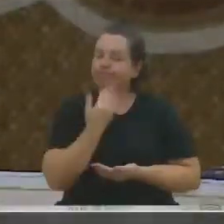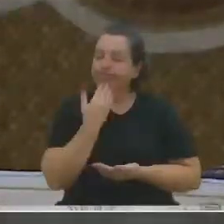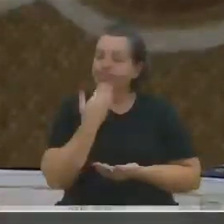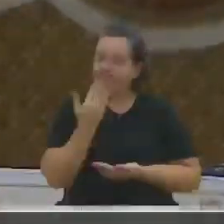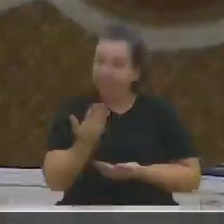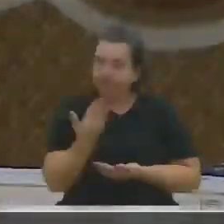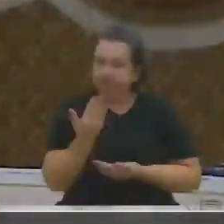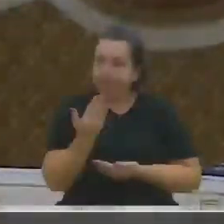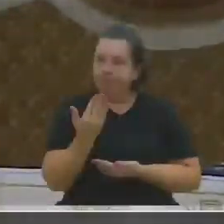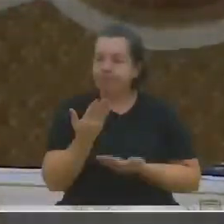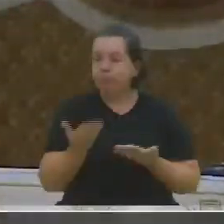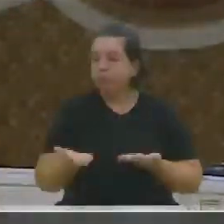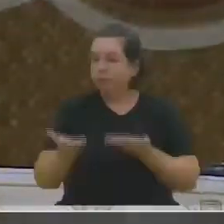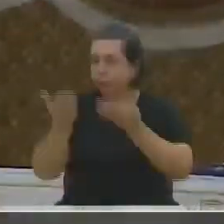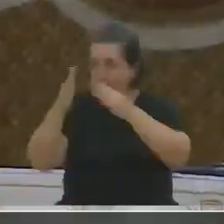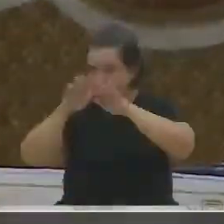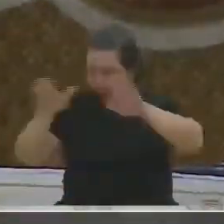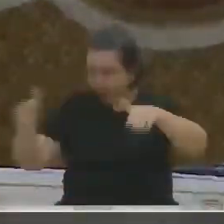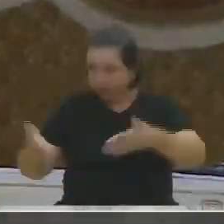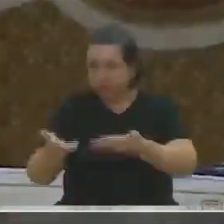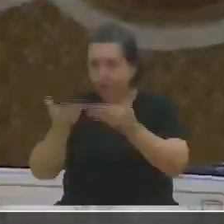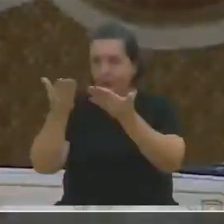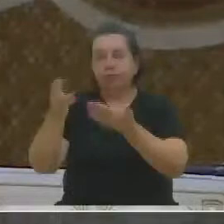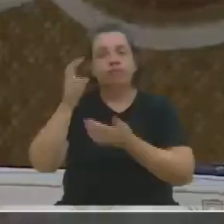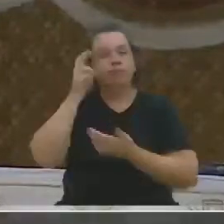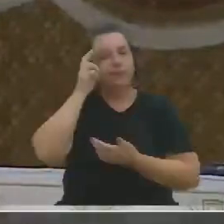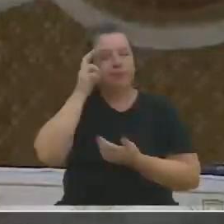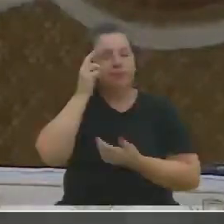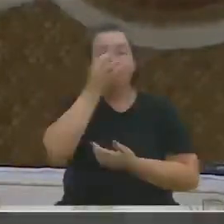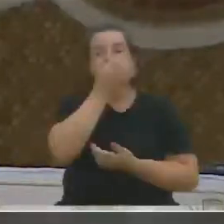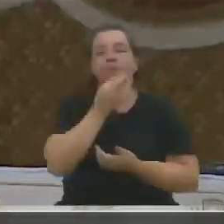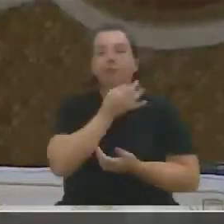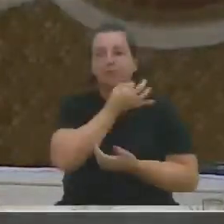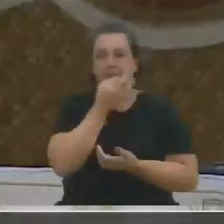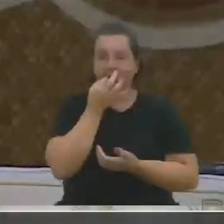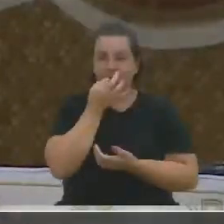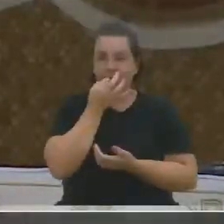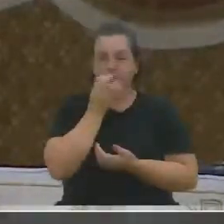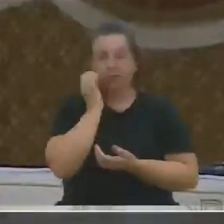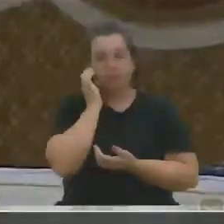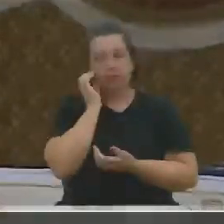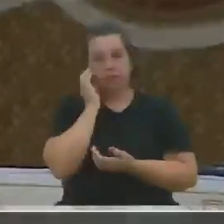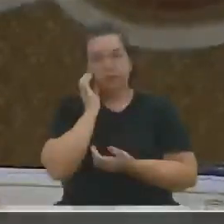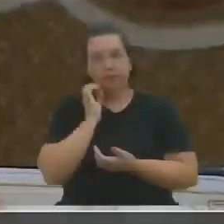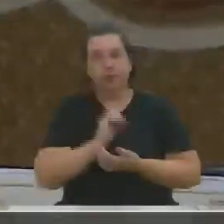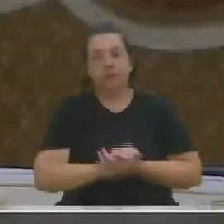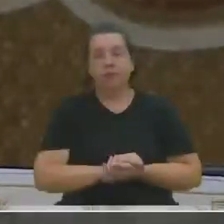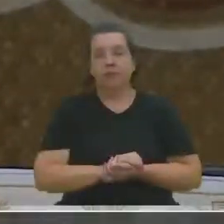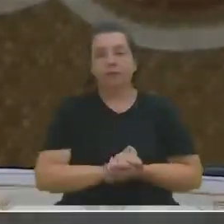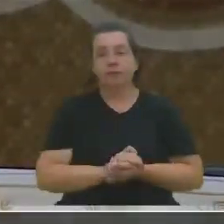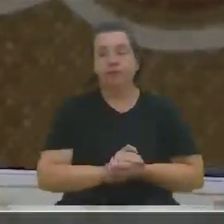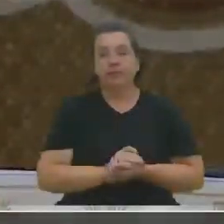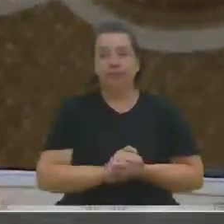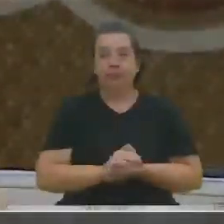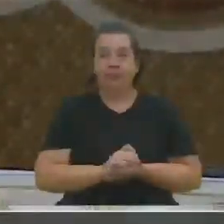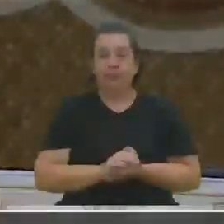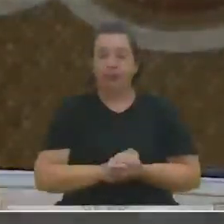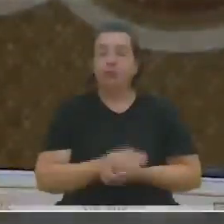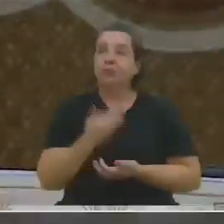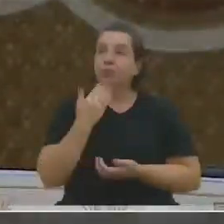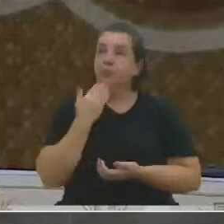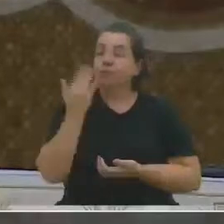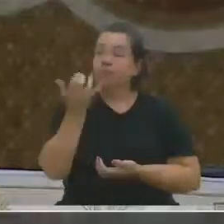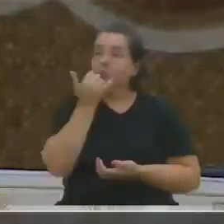e preces, colocadas hoje nesta quinta eucarística, diante do Santíssimo Sacramento.